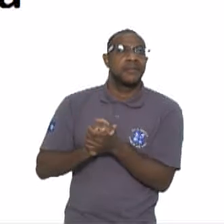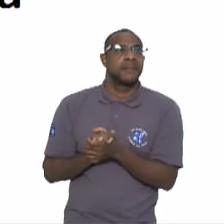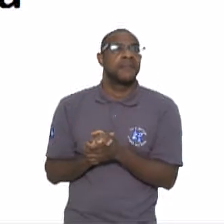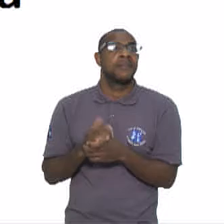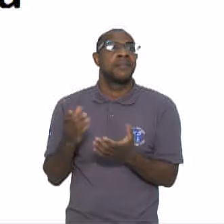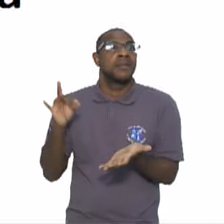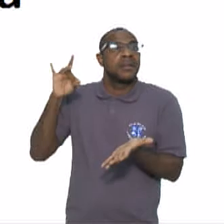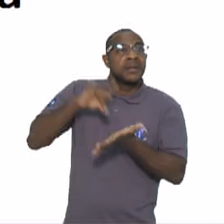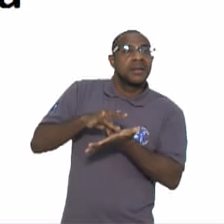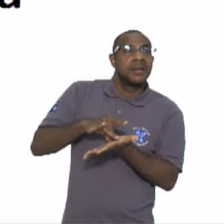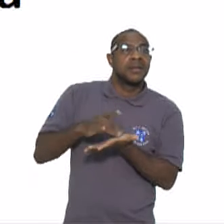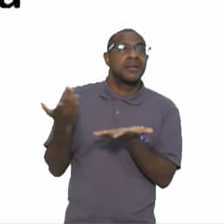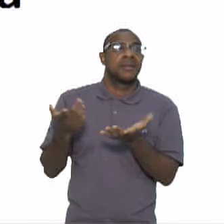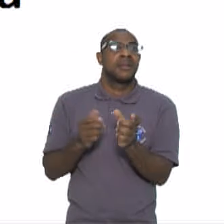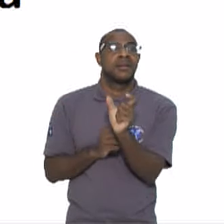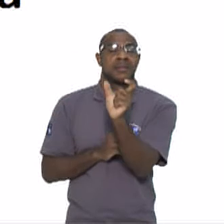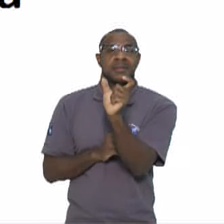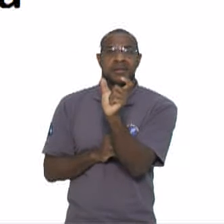Origina-se de